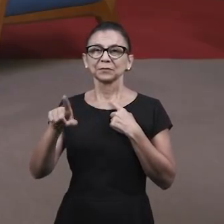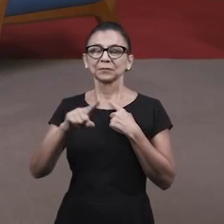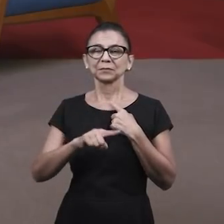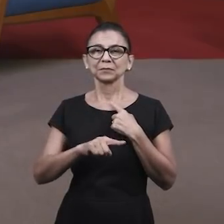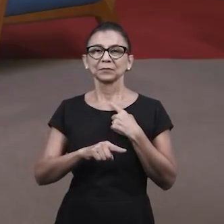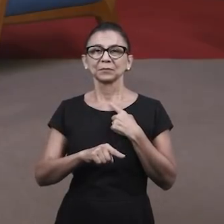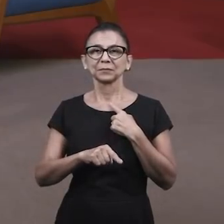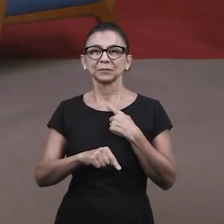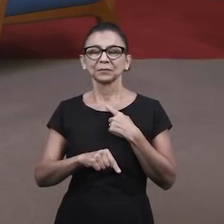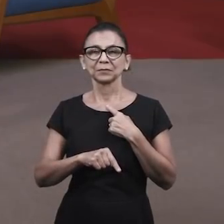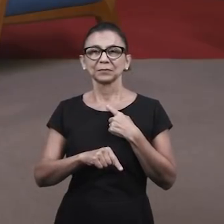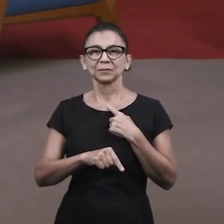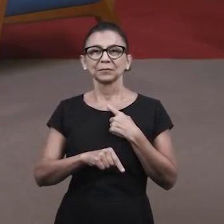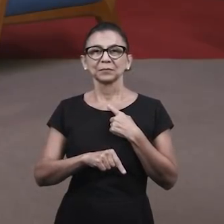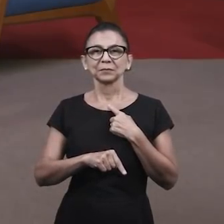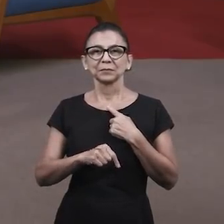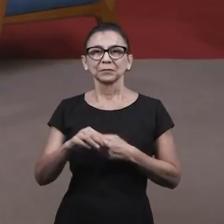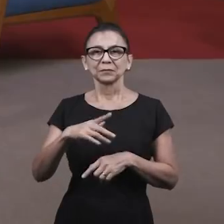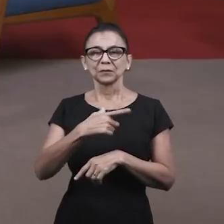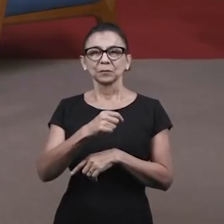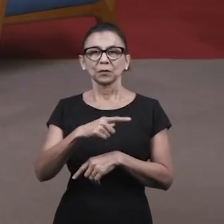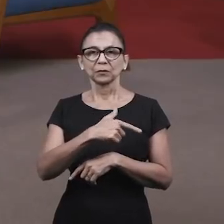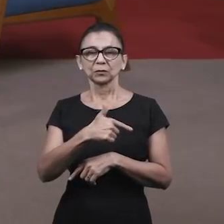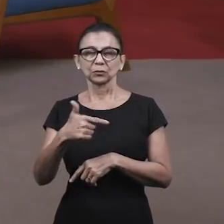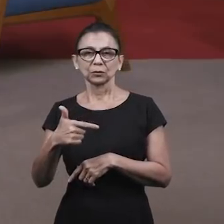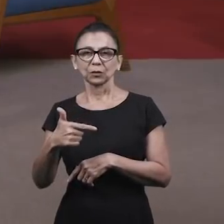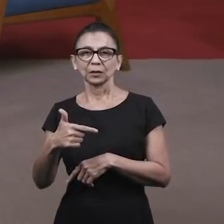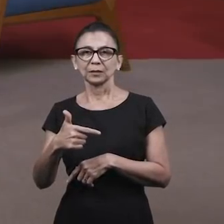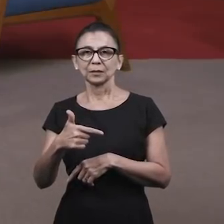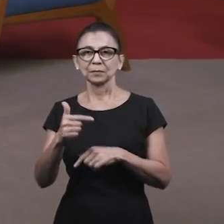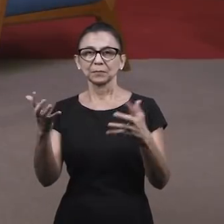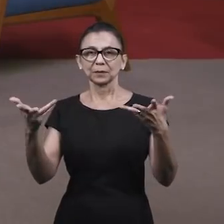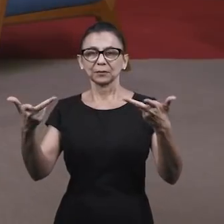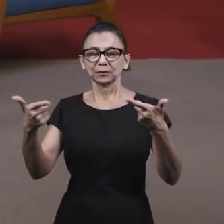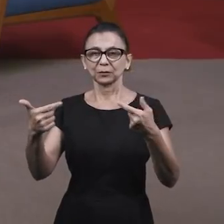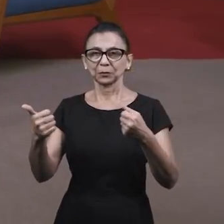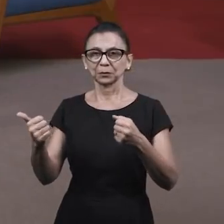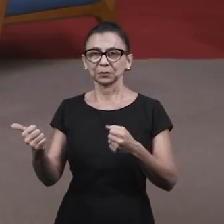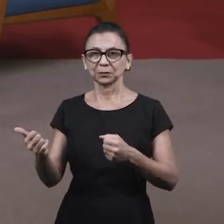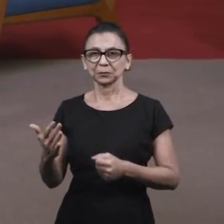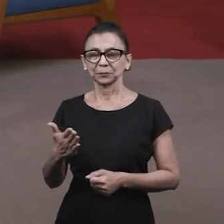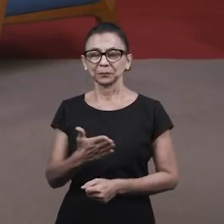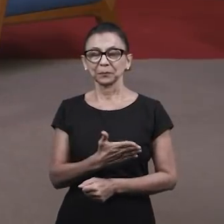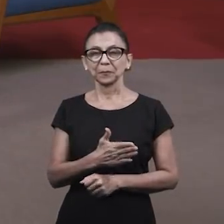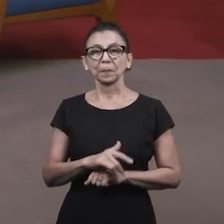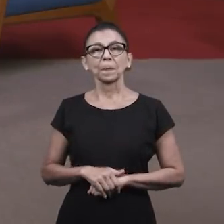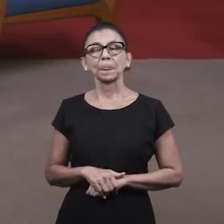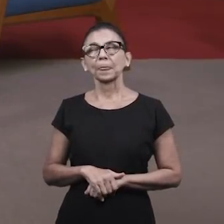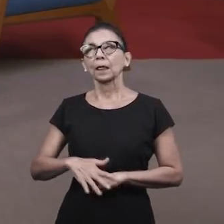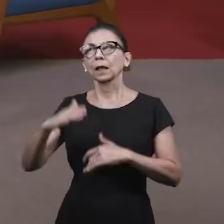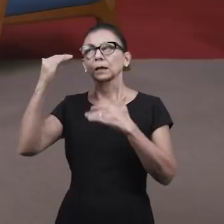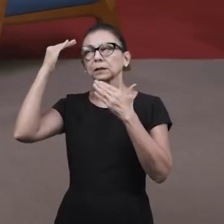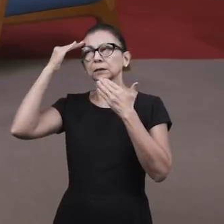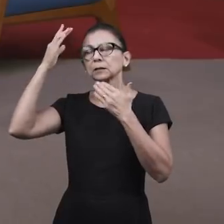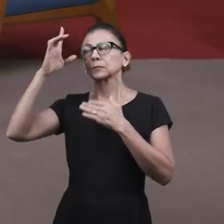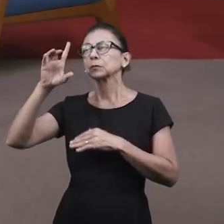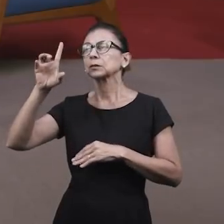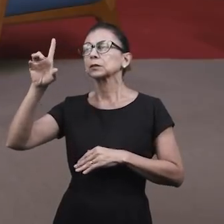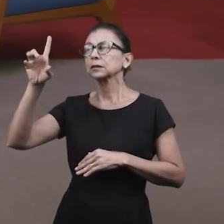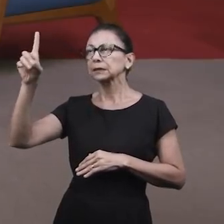dos companheiros, com a paz do Senhor, desejar um feliz 2022. Deus nos abençoe muito neste novo